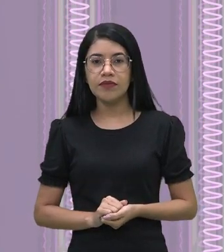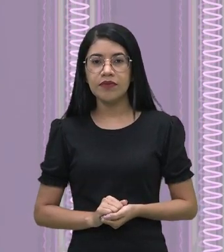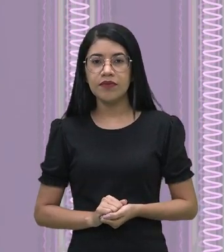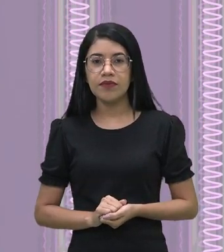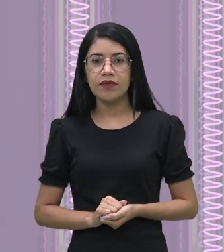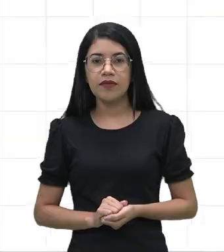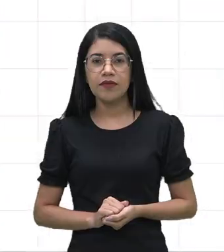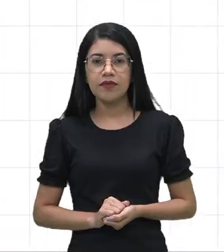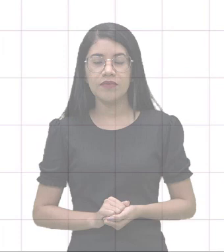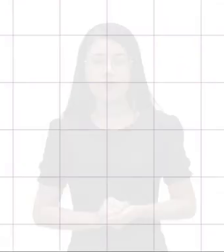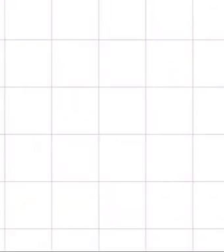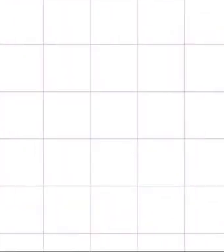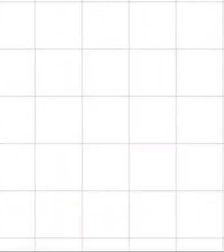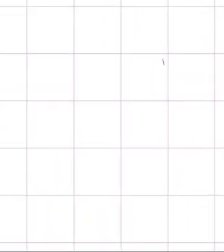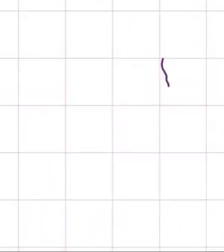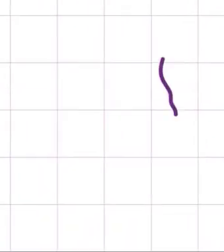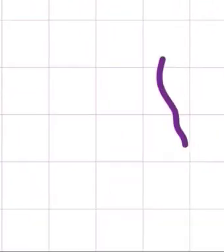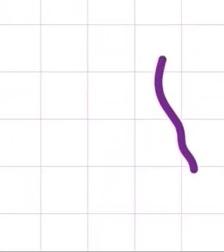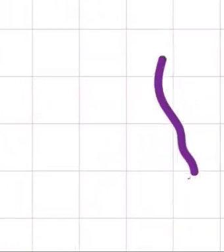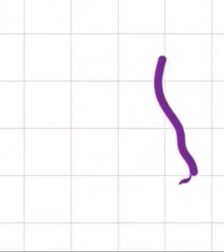aula.